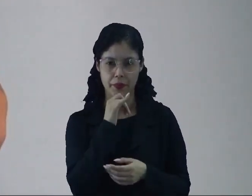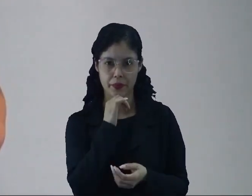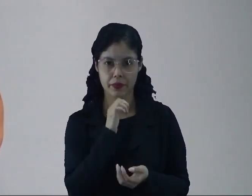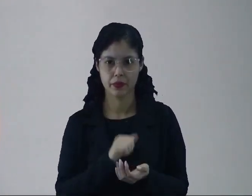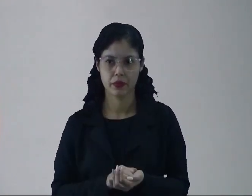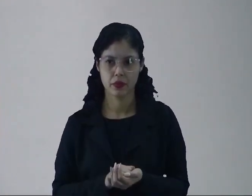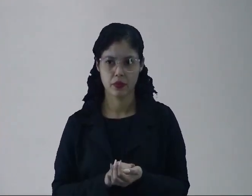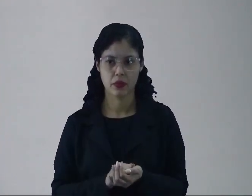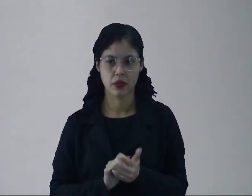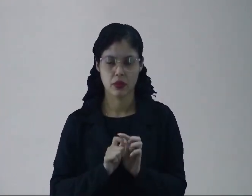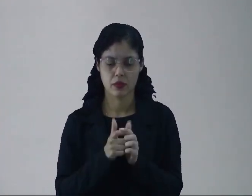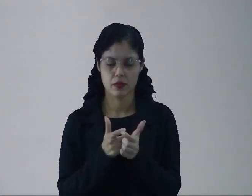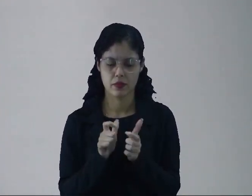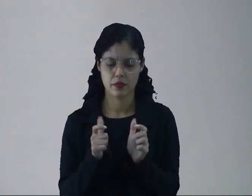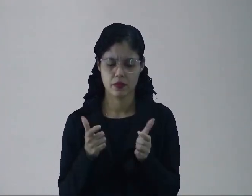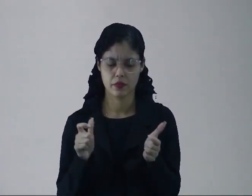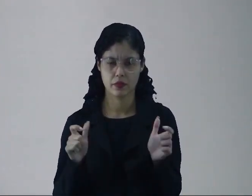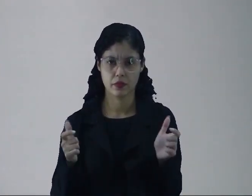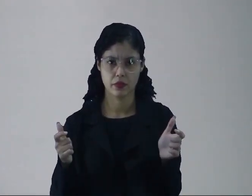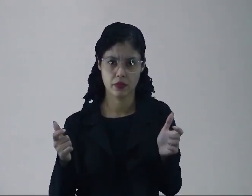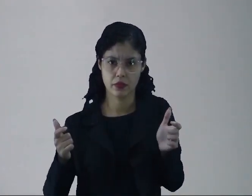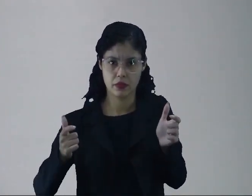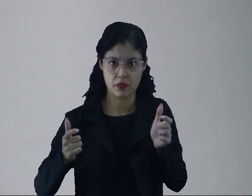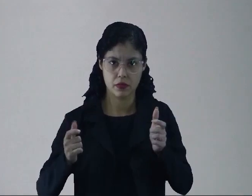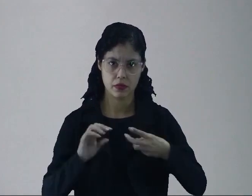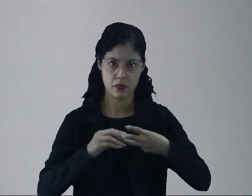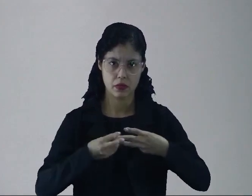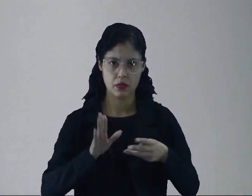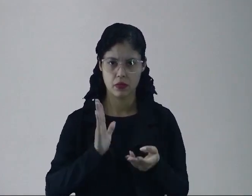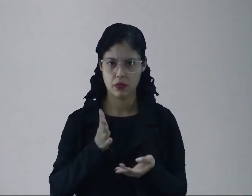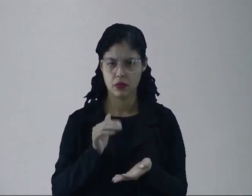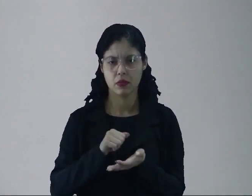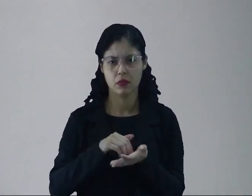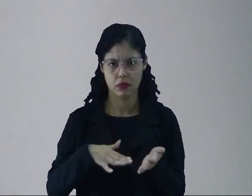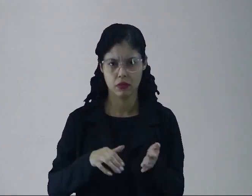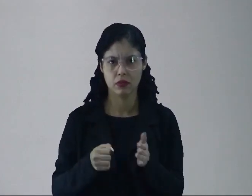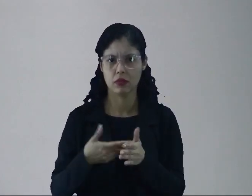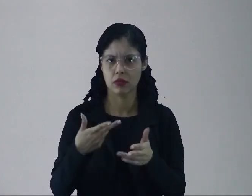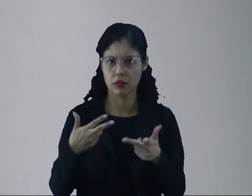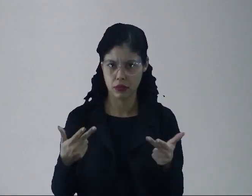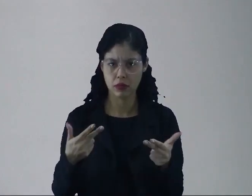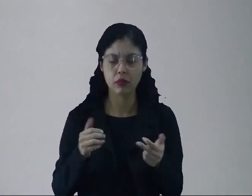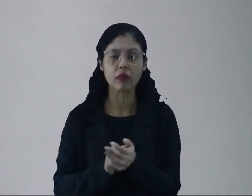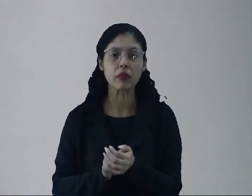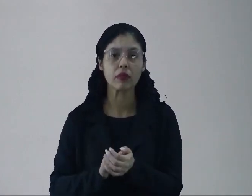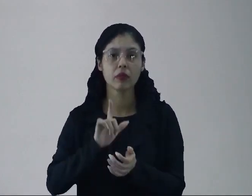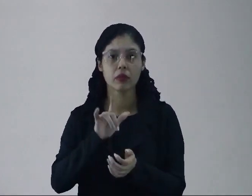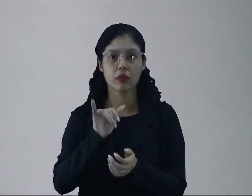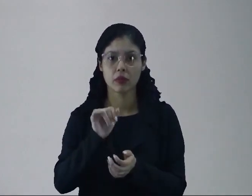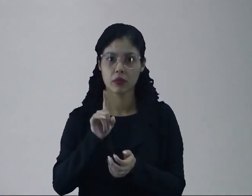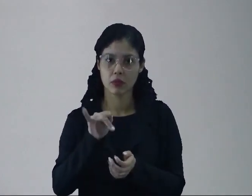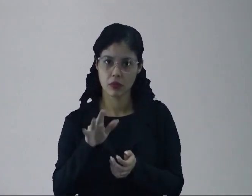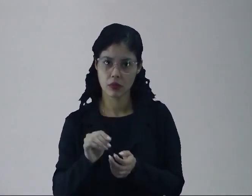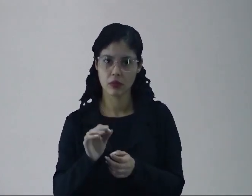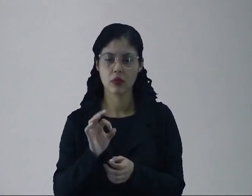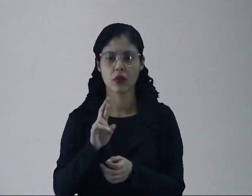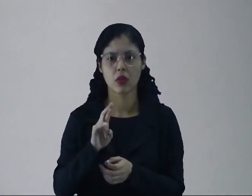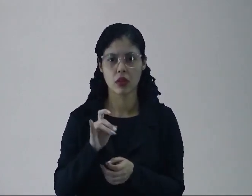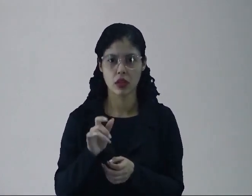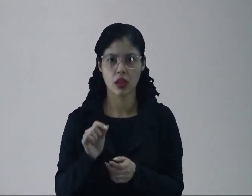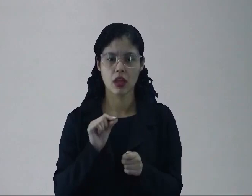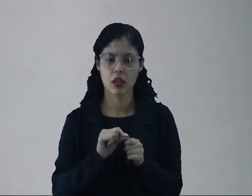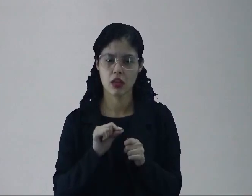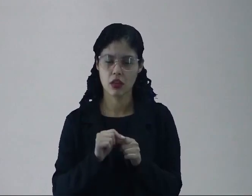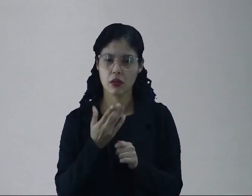exemplo, a célula está crescendo, ela já é uma célula que já fez muitas atividades. A gente tem os lisossomos, que são as organelas que